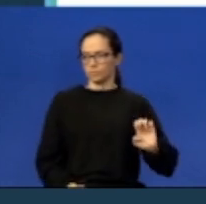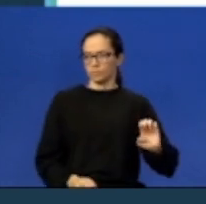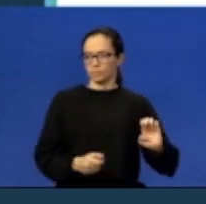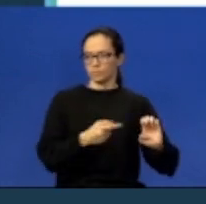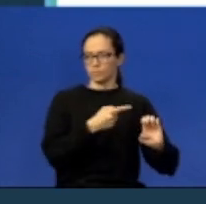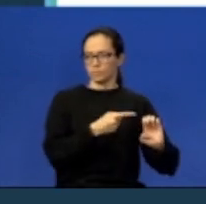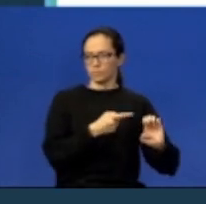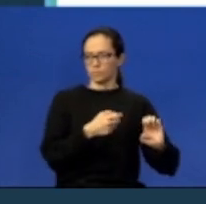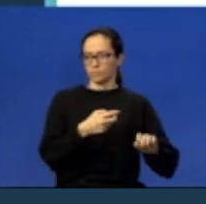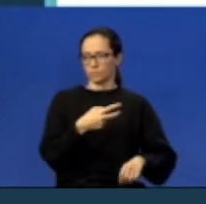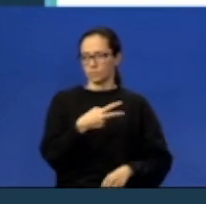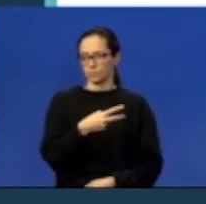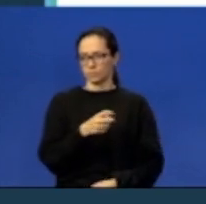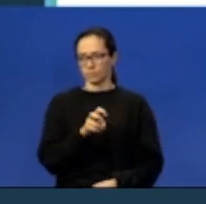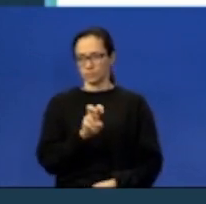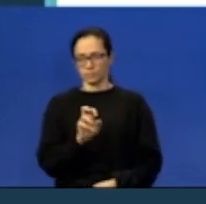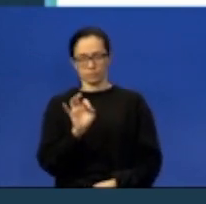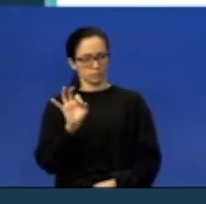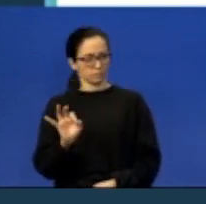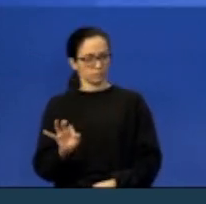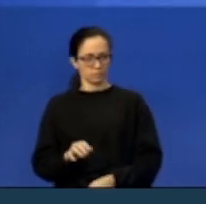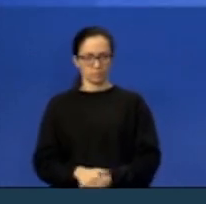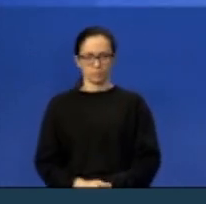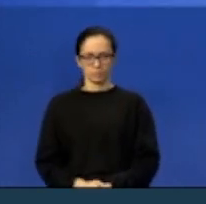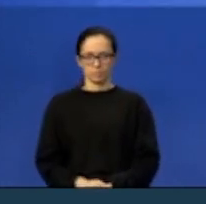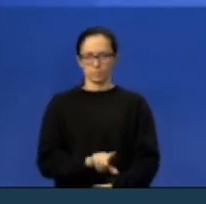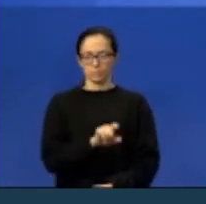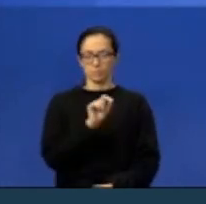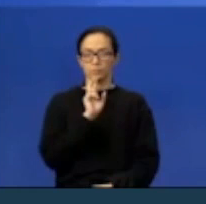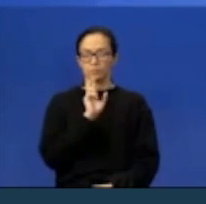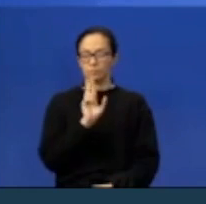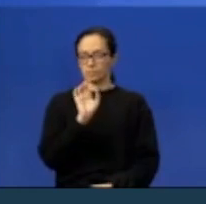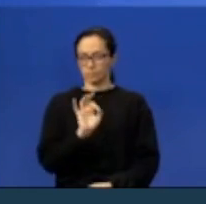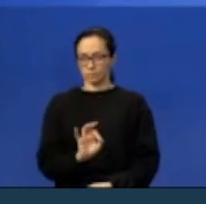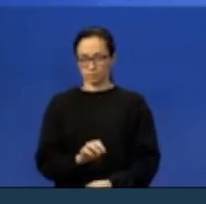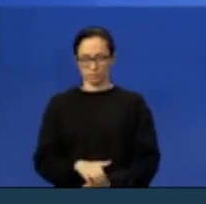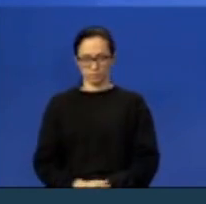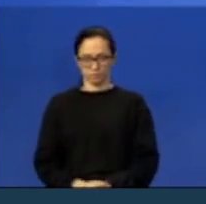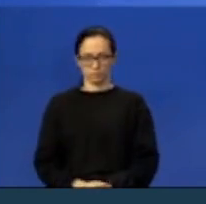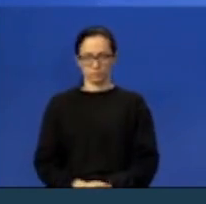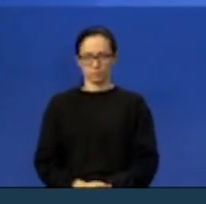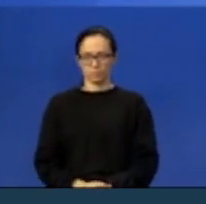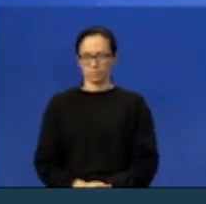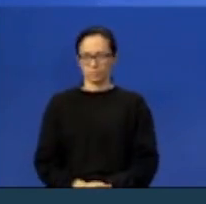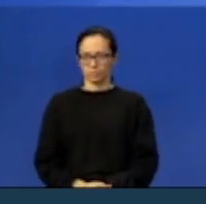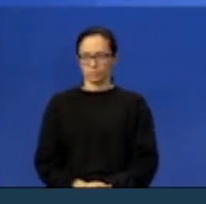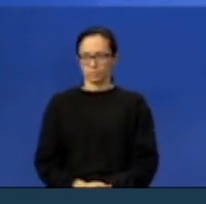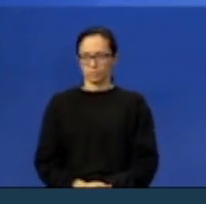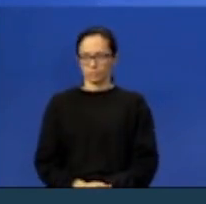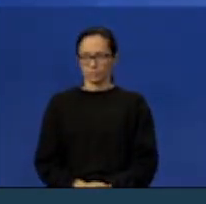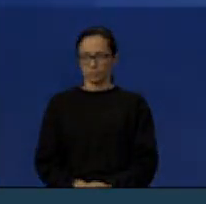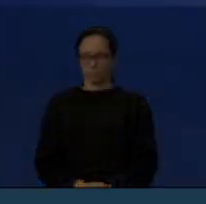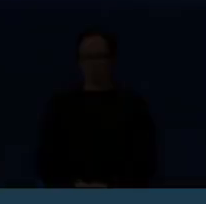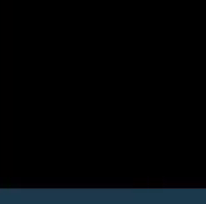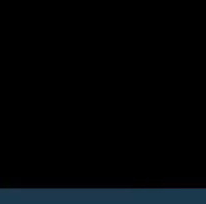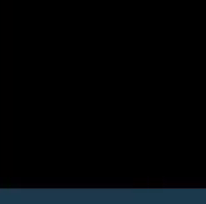corretas. Alternativa E, 1, 2 e 5 estão corretas. Na sequência, eu vou apresentar a alternativa correta para vocês.